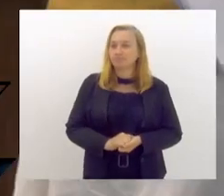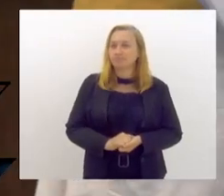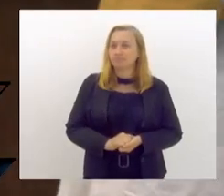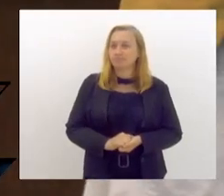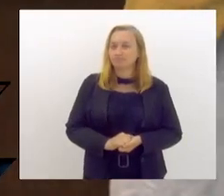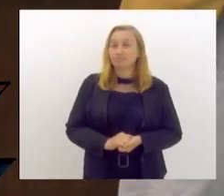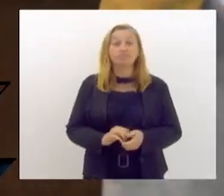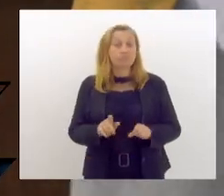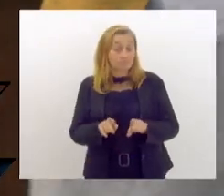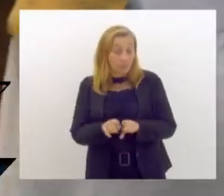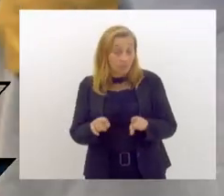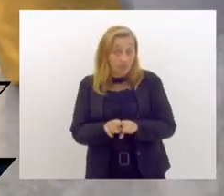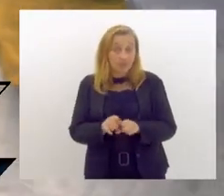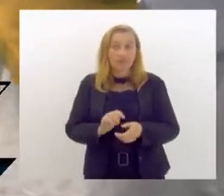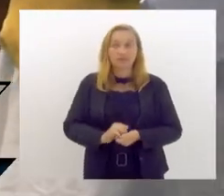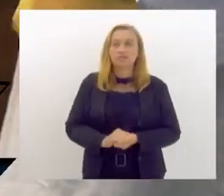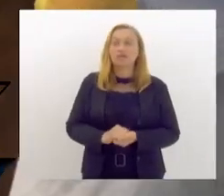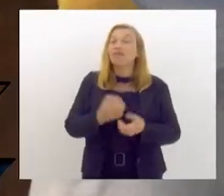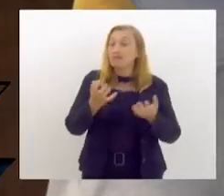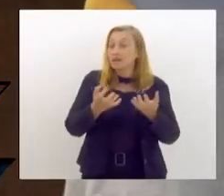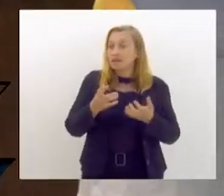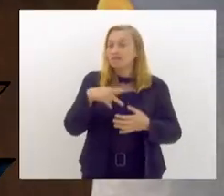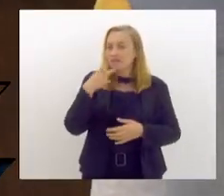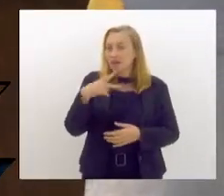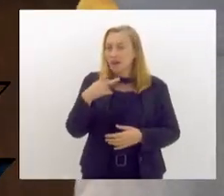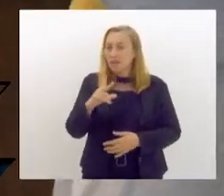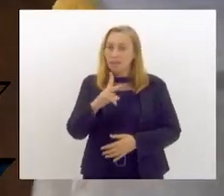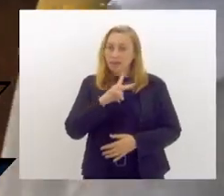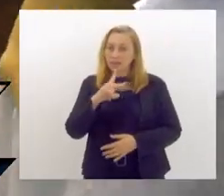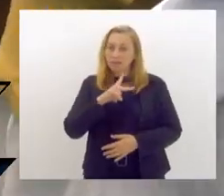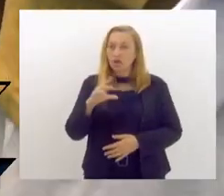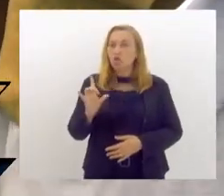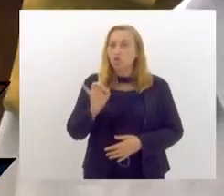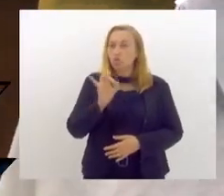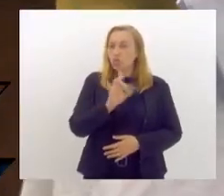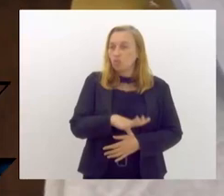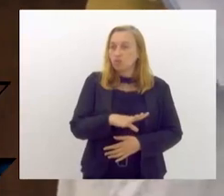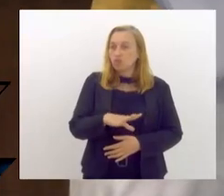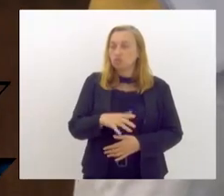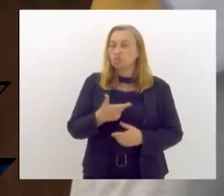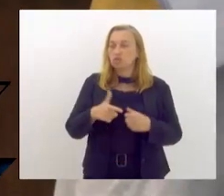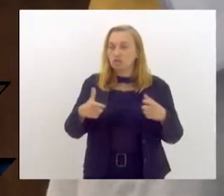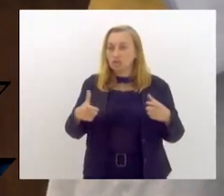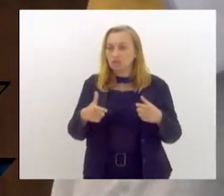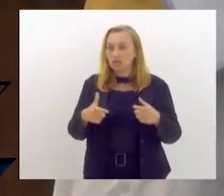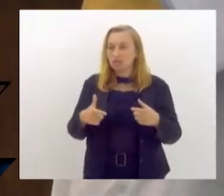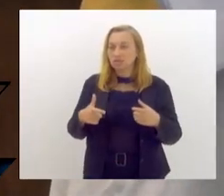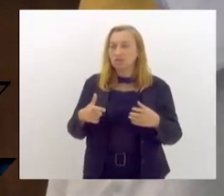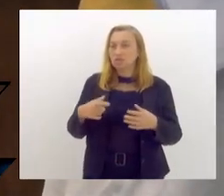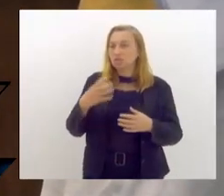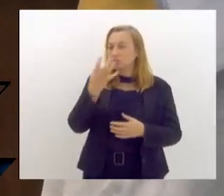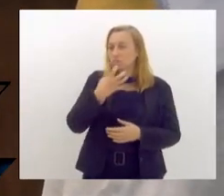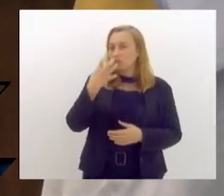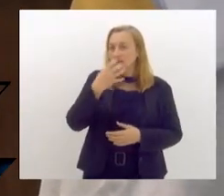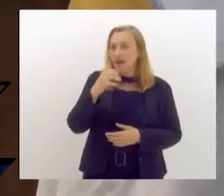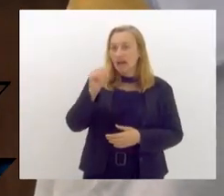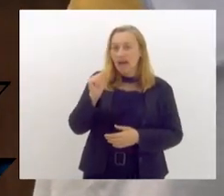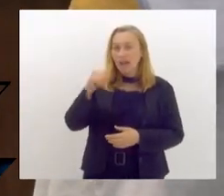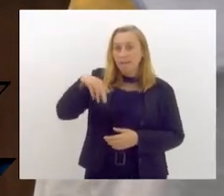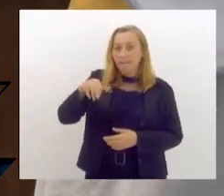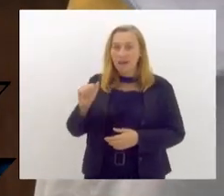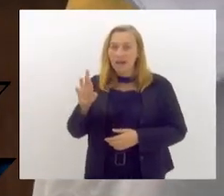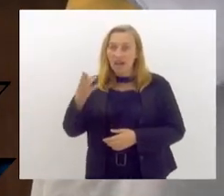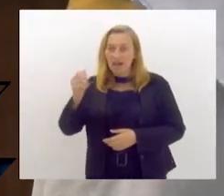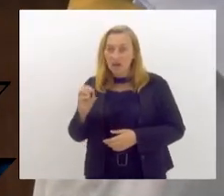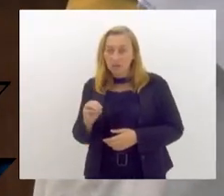E, além disso, também, queria citar particularmente o último grande álbum do Emicida, que é o Amarelo,